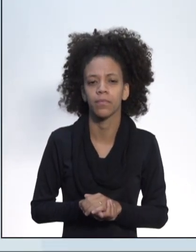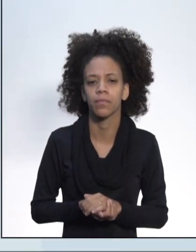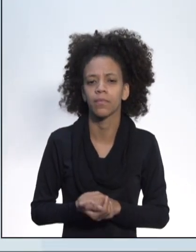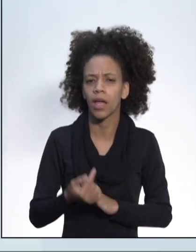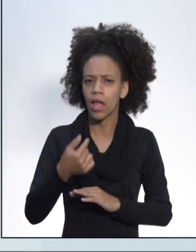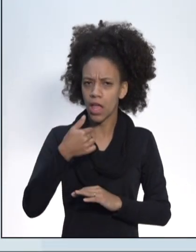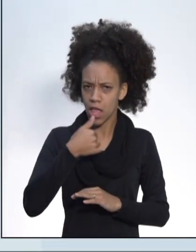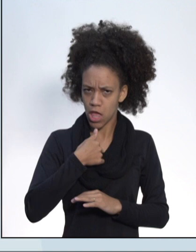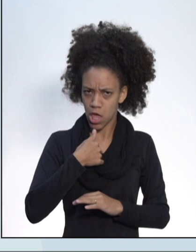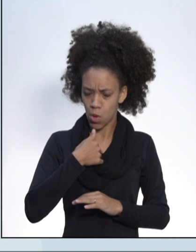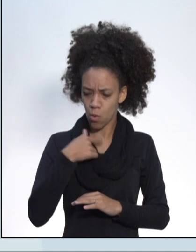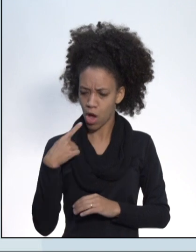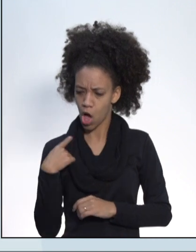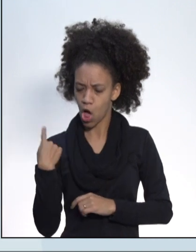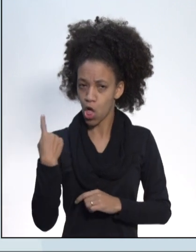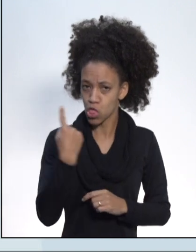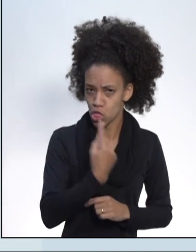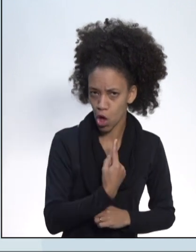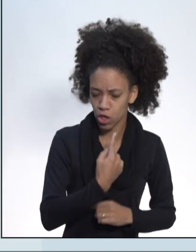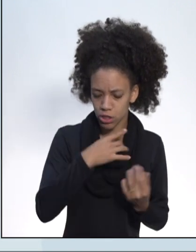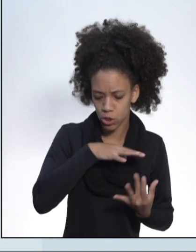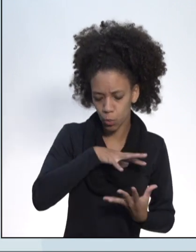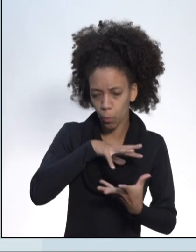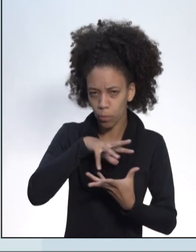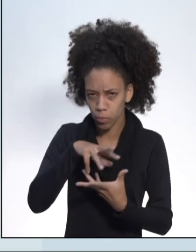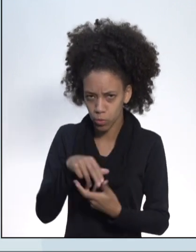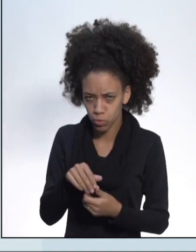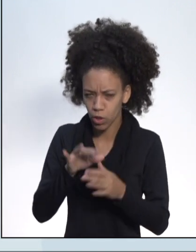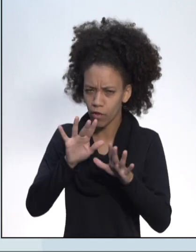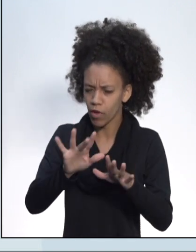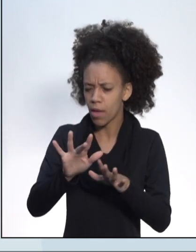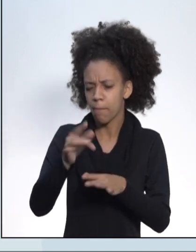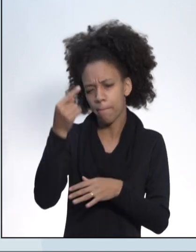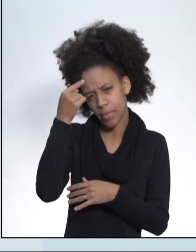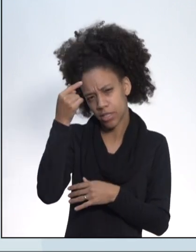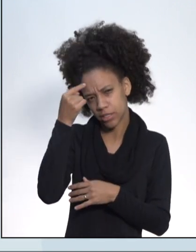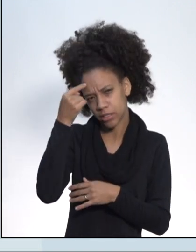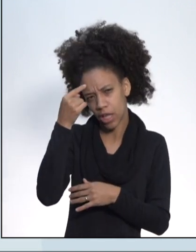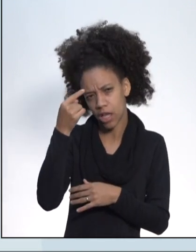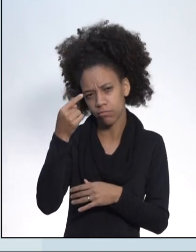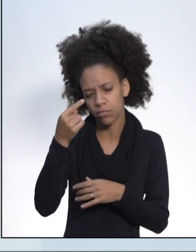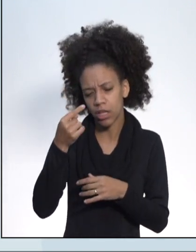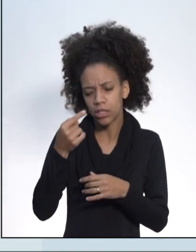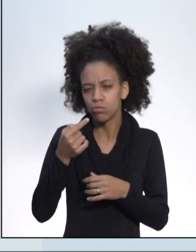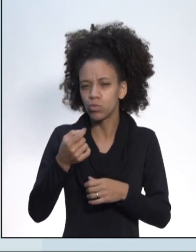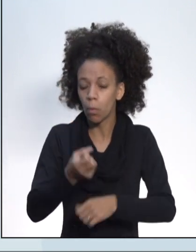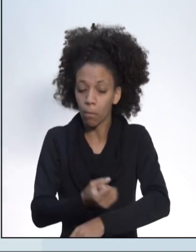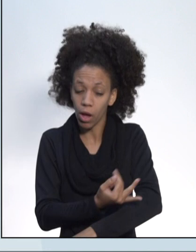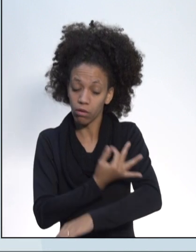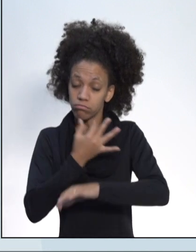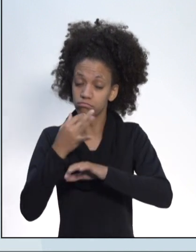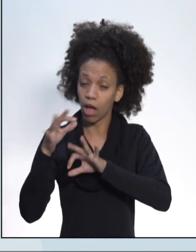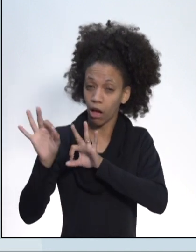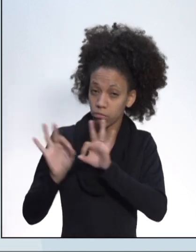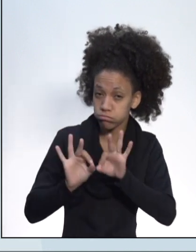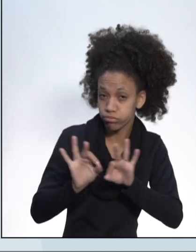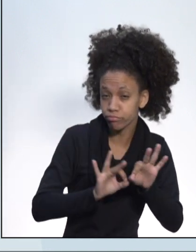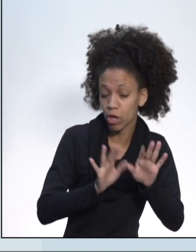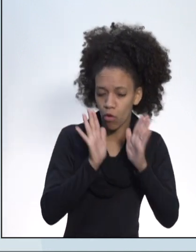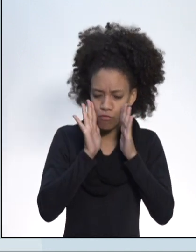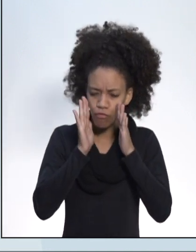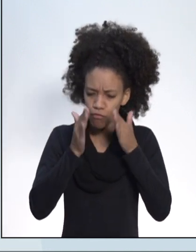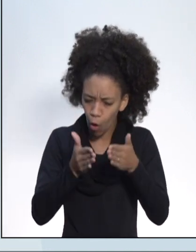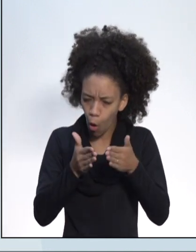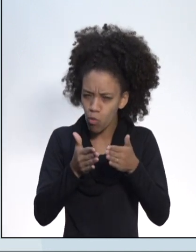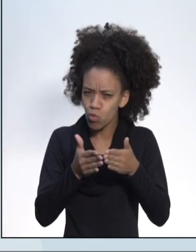Competências socioemocionais. A gente vai olhar um pouquinho para o entusiasmo, para a determinação, organização, o foco,